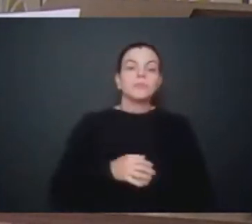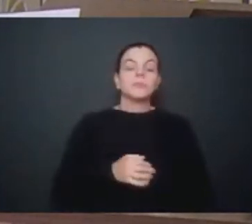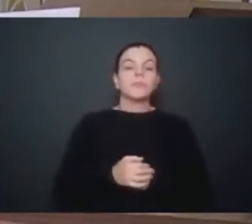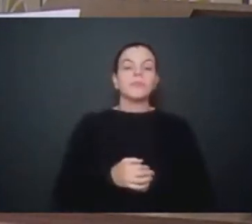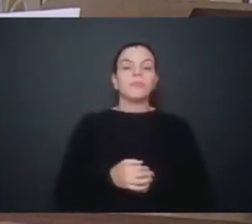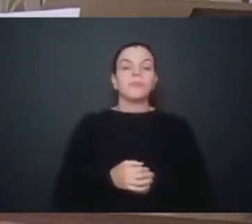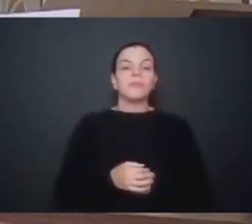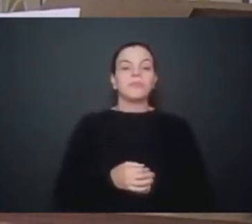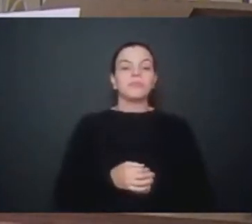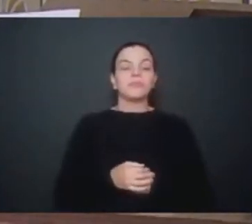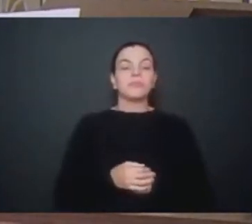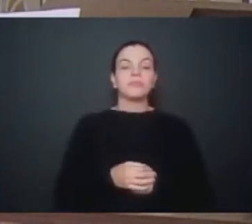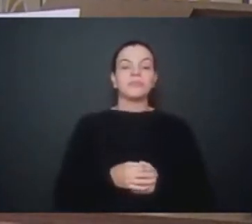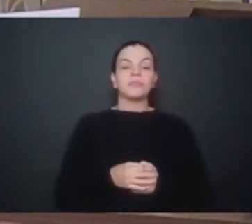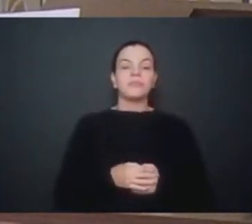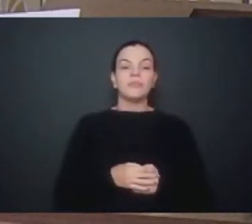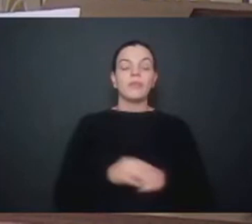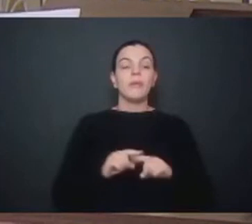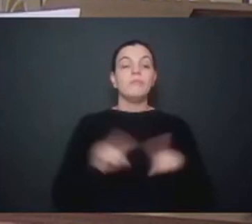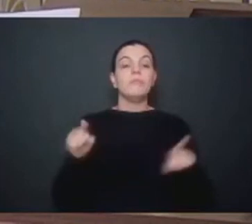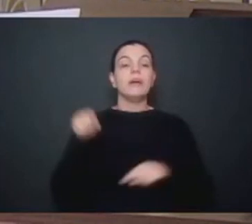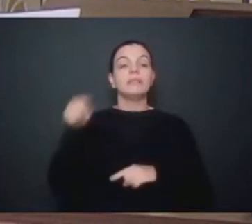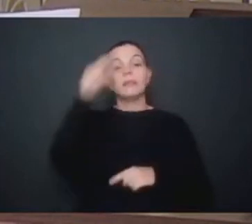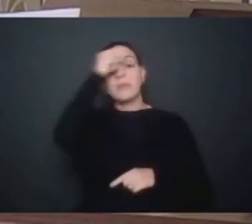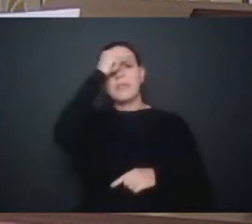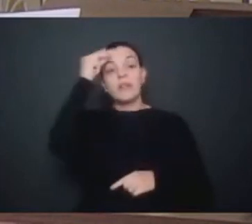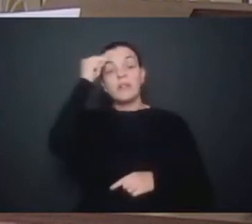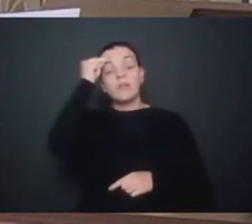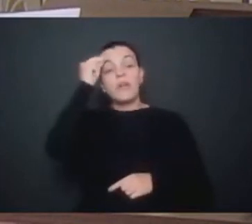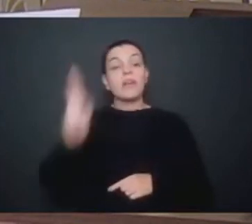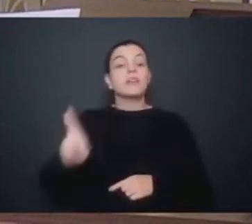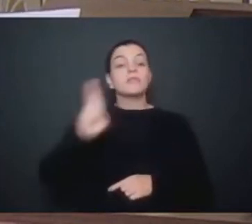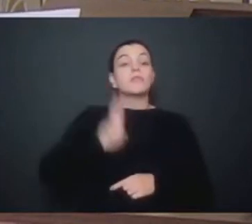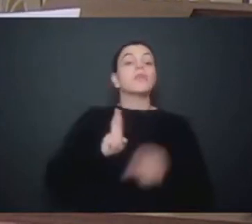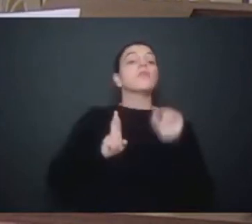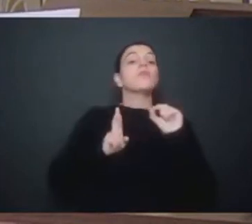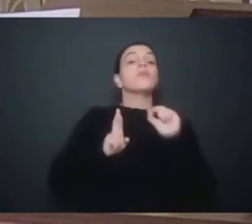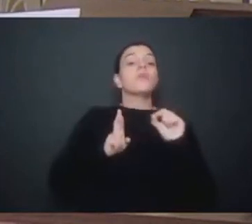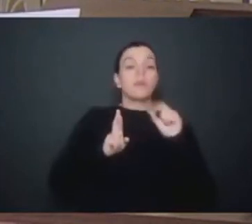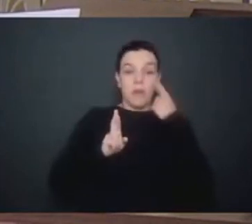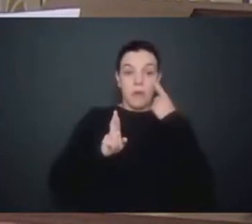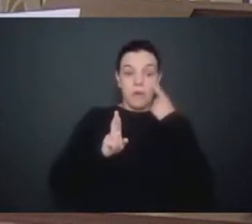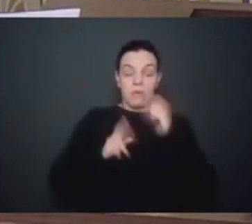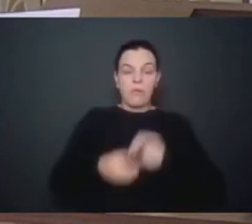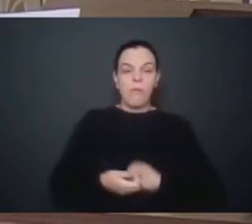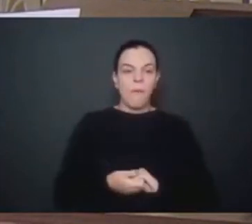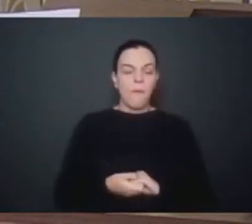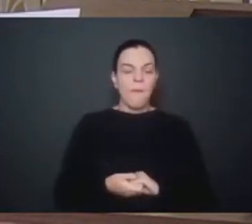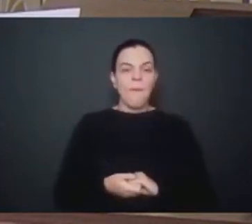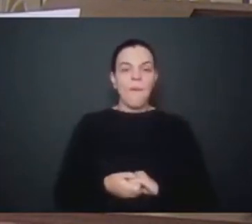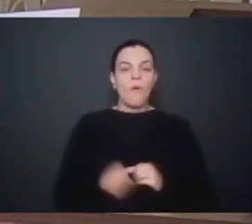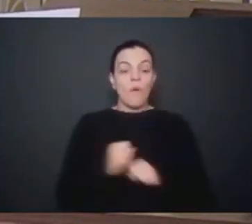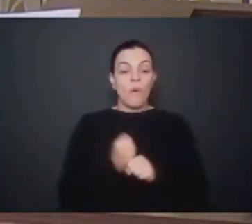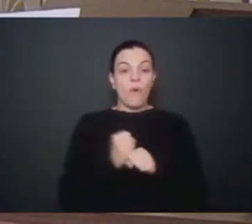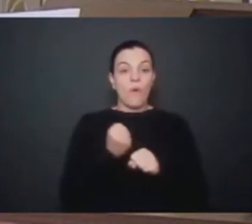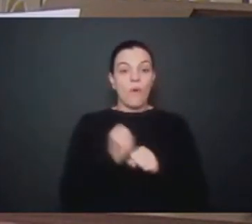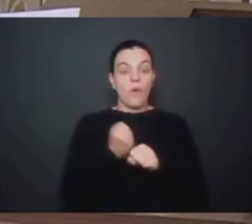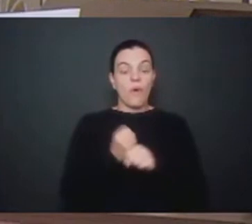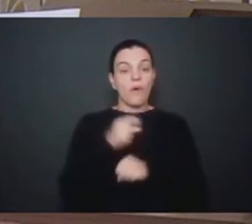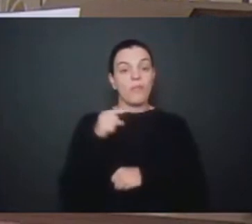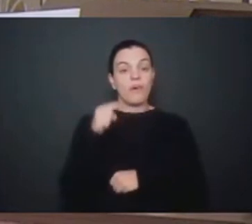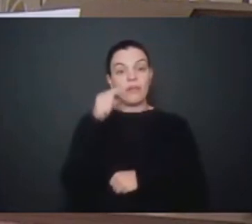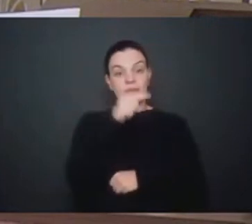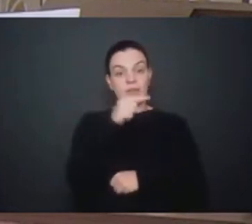a Prefeitura nos passou uma resposta que vou passar para todos. A obra de reforço estrutural que está em processo de